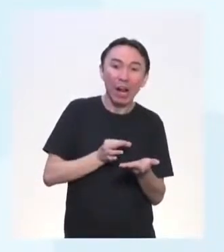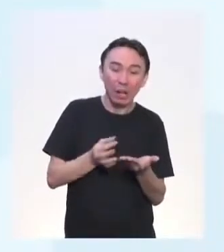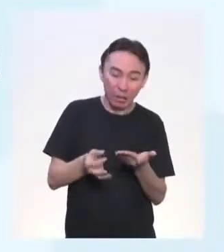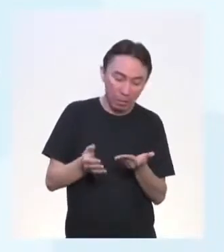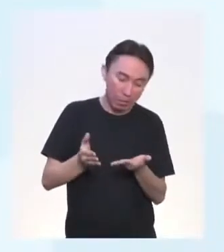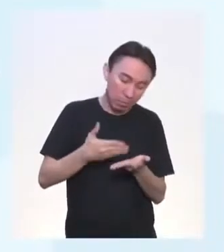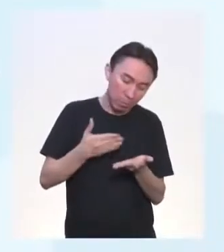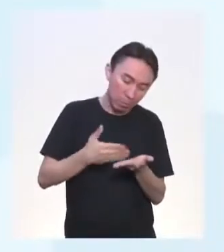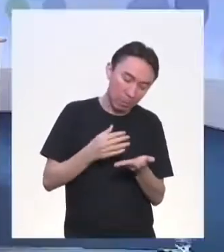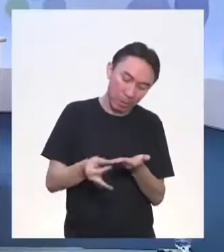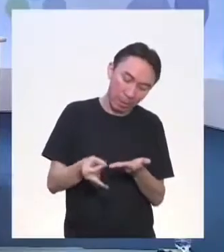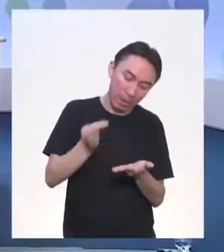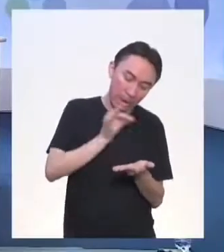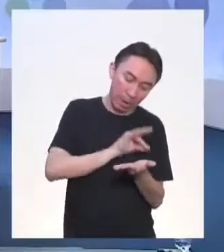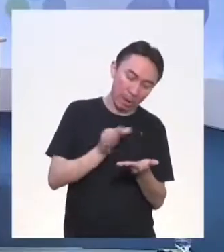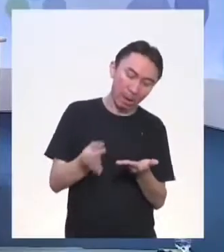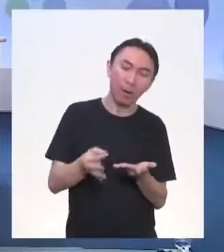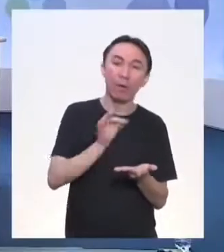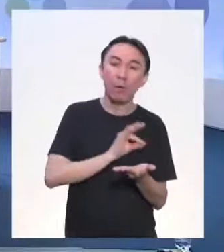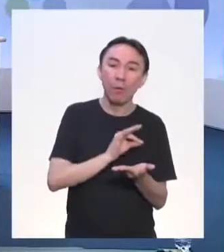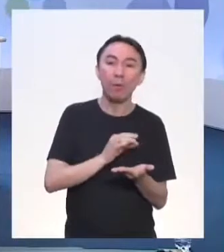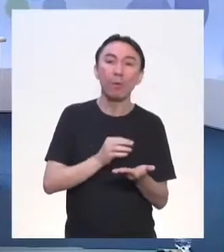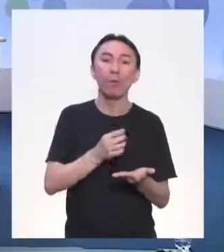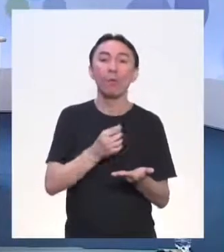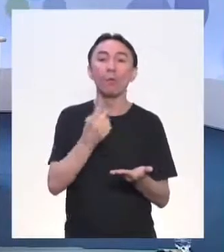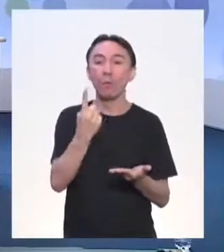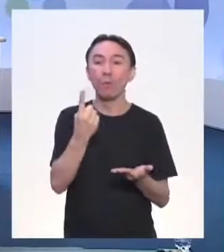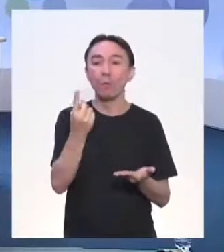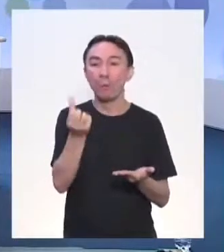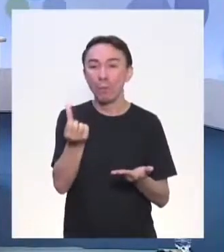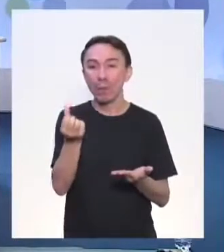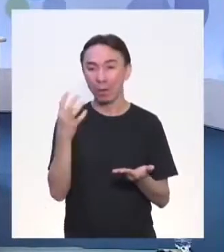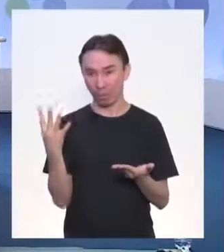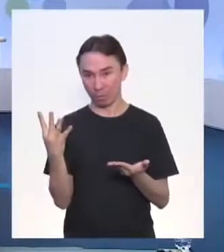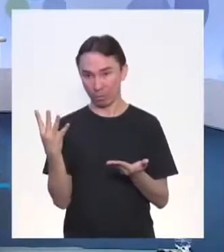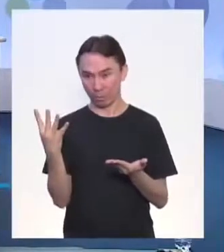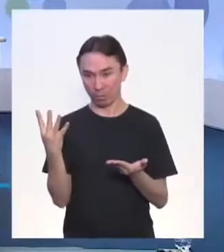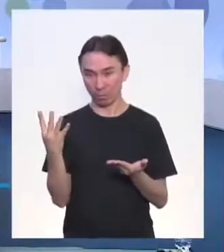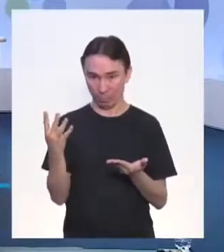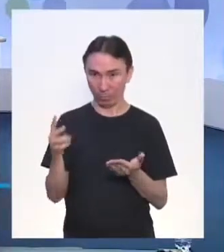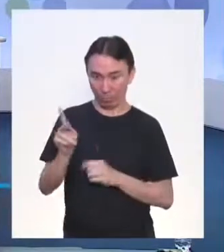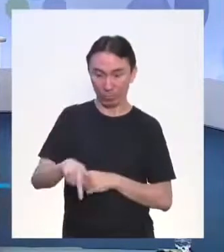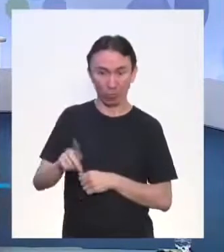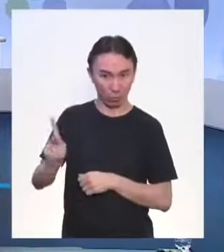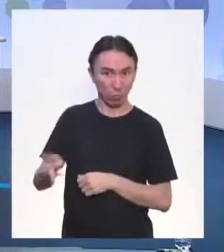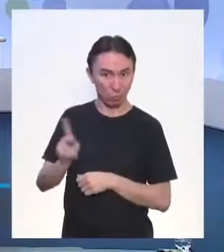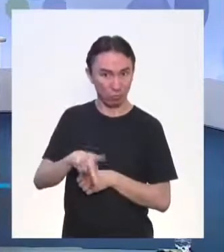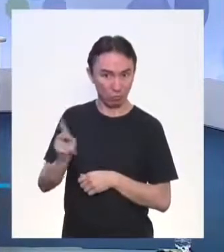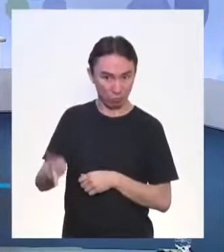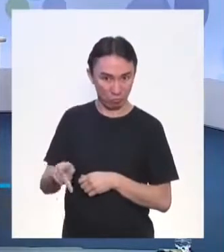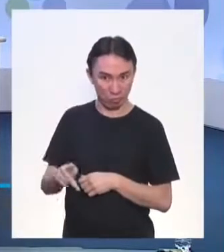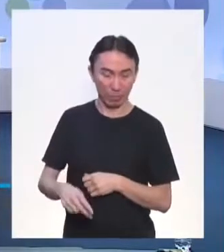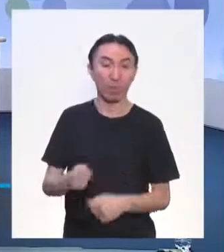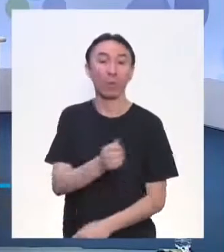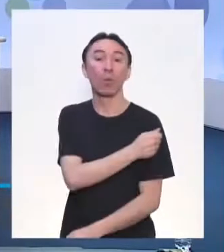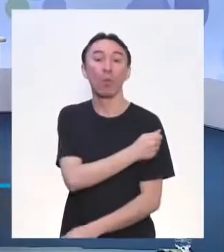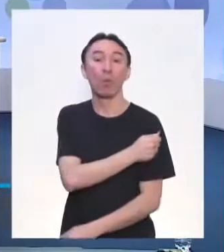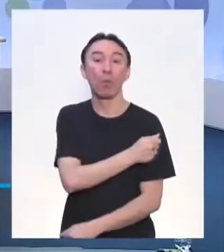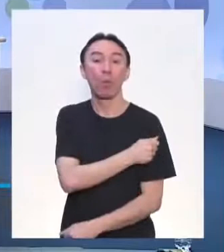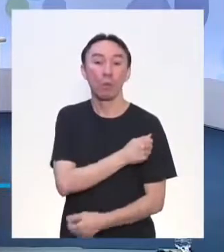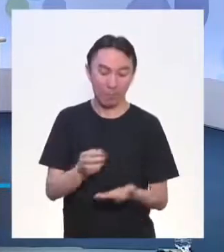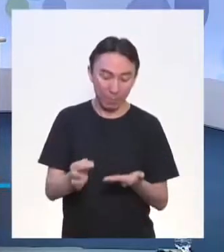favor. A página é 164. Do professor ou do aluno? Isso, do professor, tá. 164. E do aluno, no